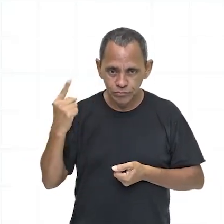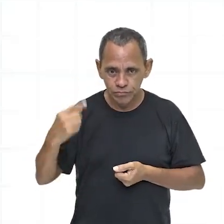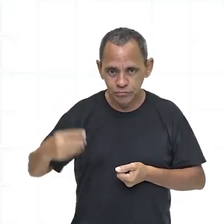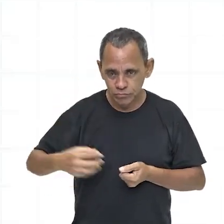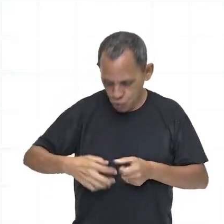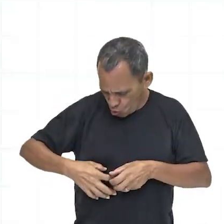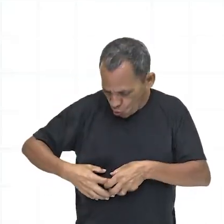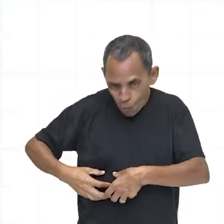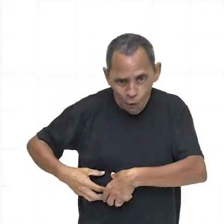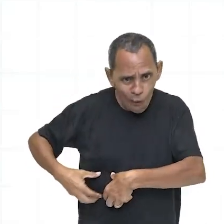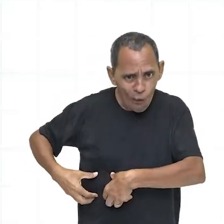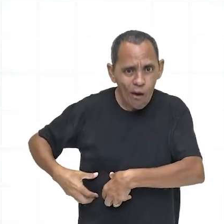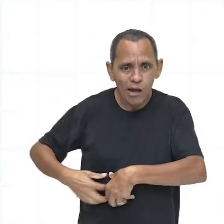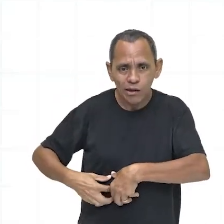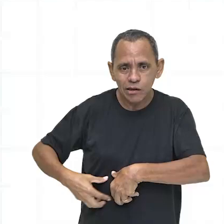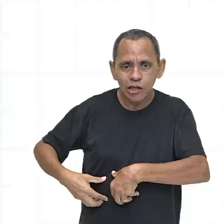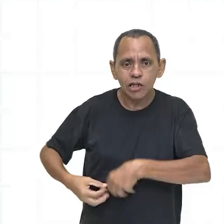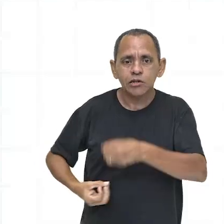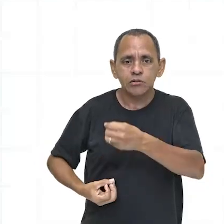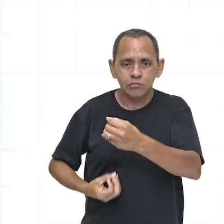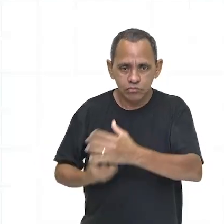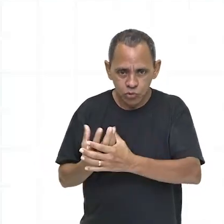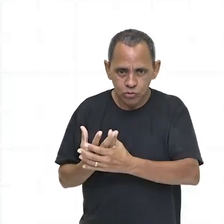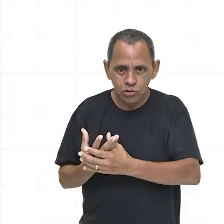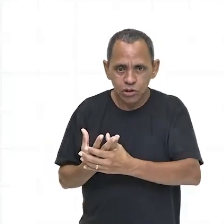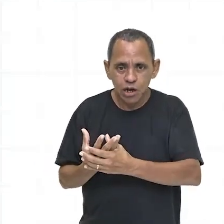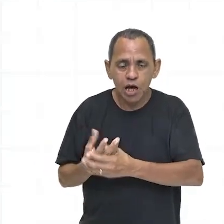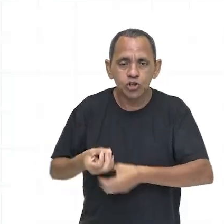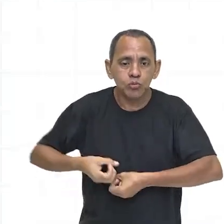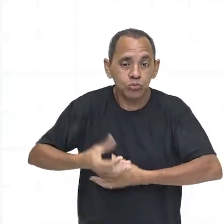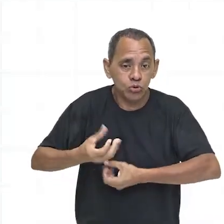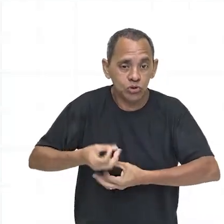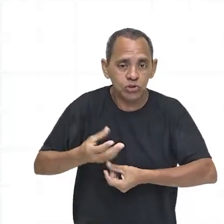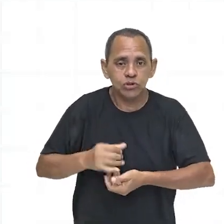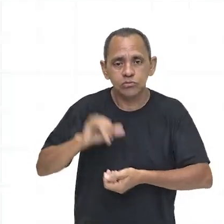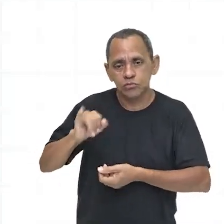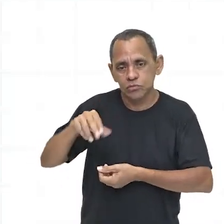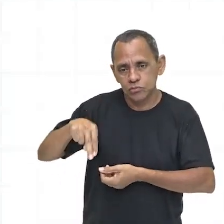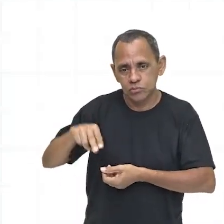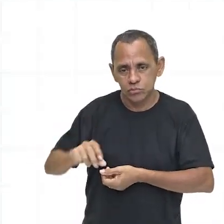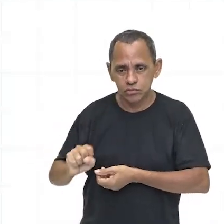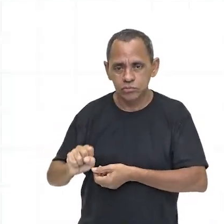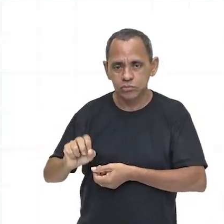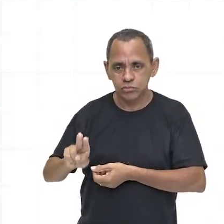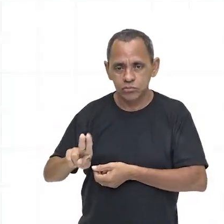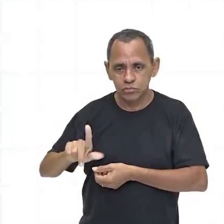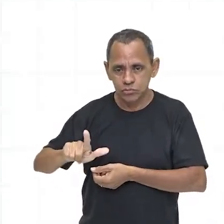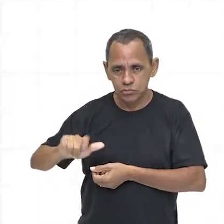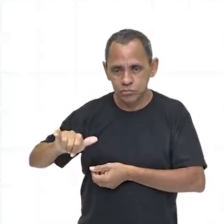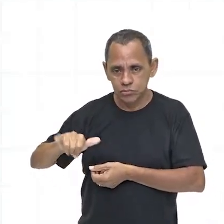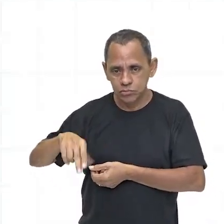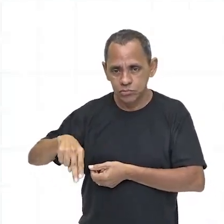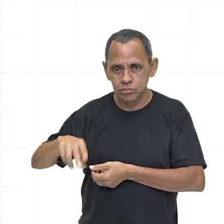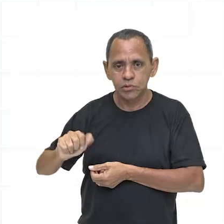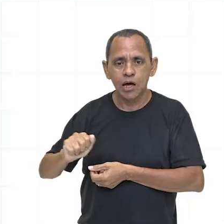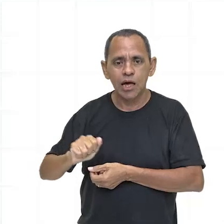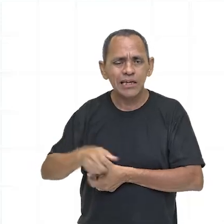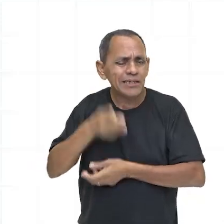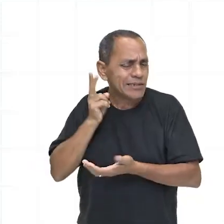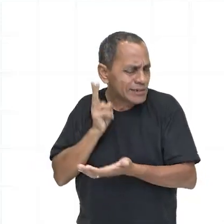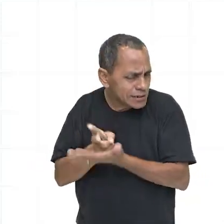é produzido essa substância chamada insulina. Toda vez que a gente ingere